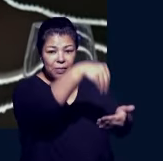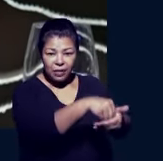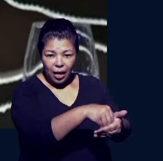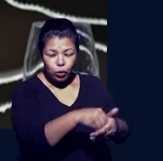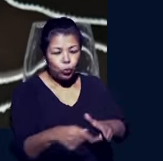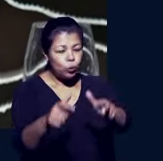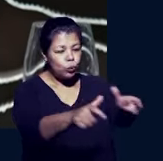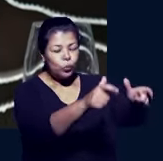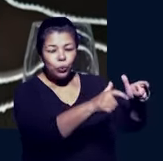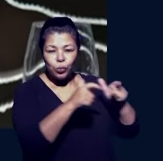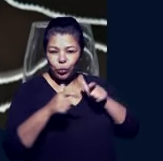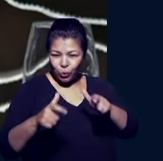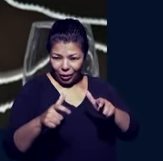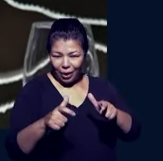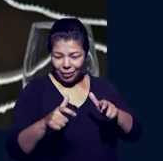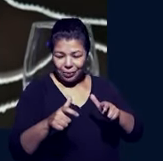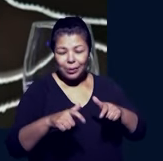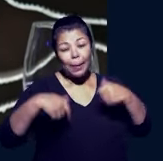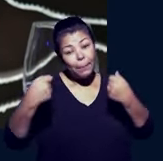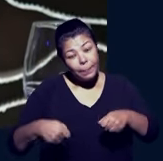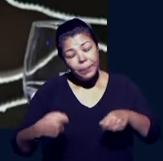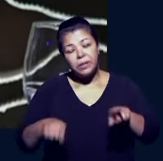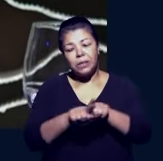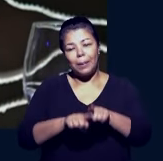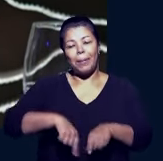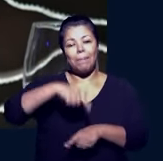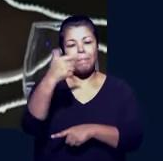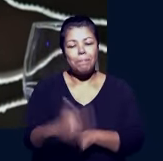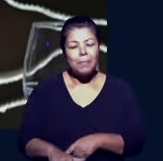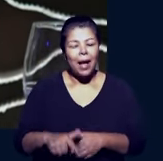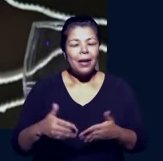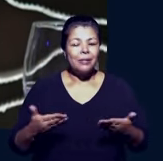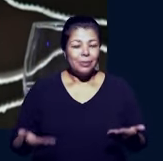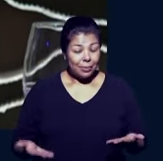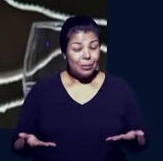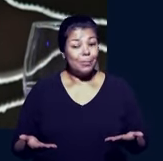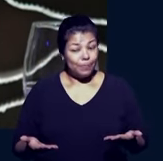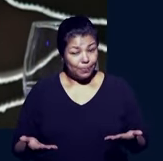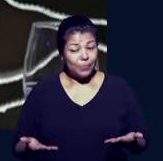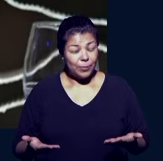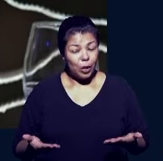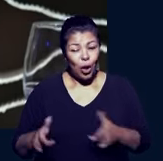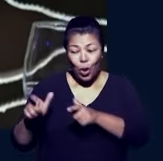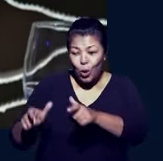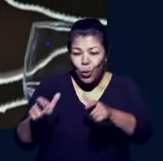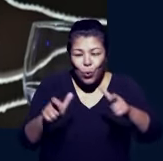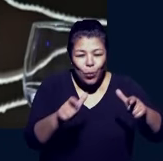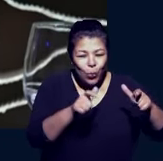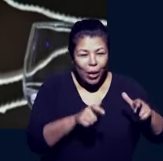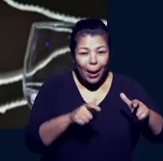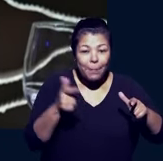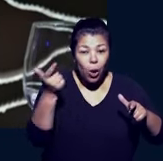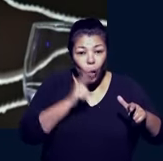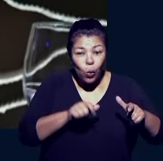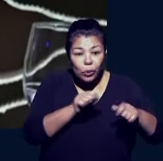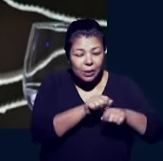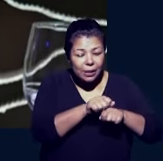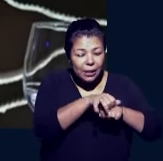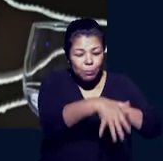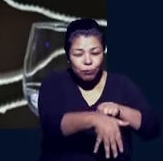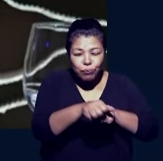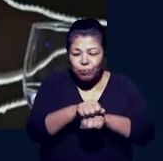precisamos ter eh mais eh eh eh vias de escoamento nós precisamos melhorar as nossas